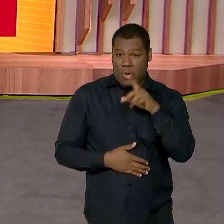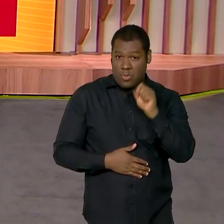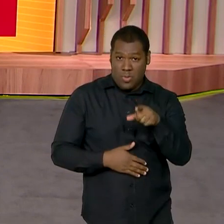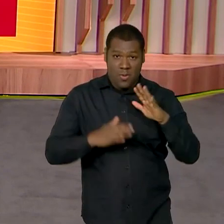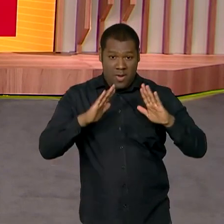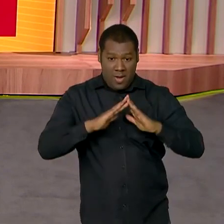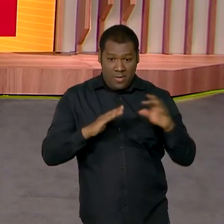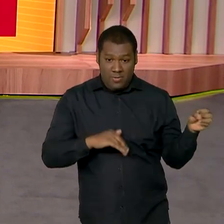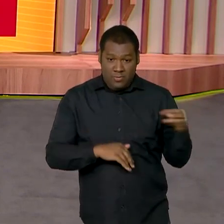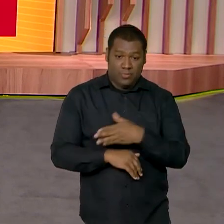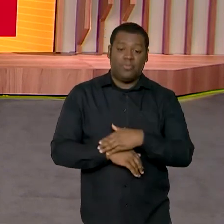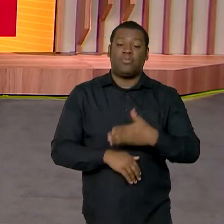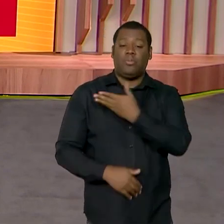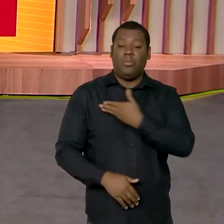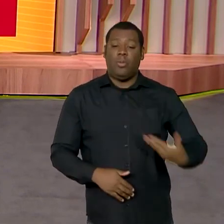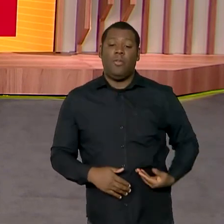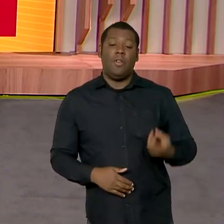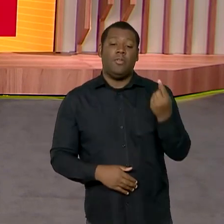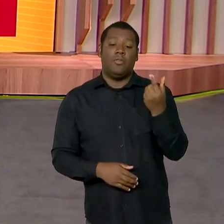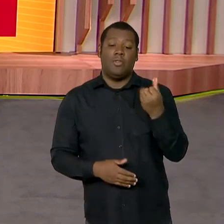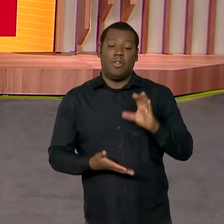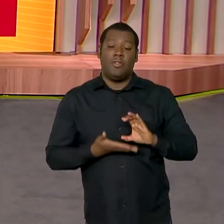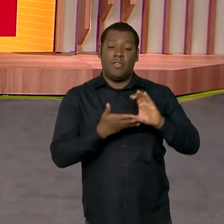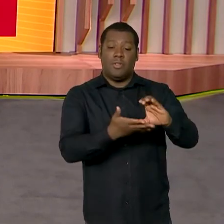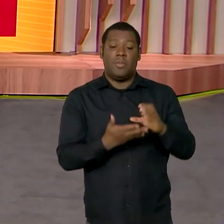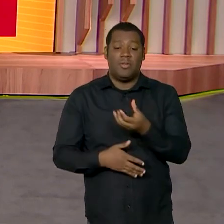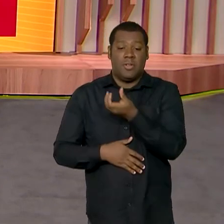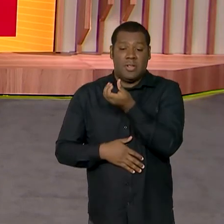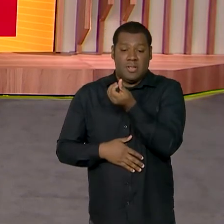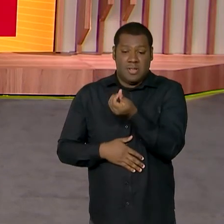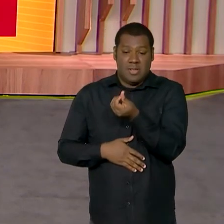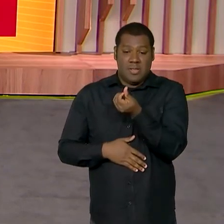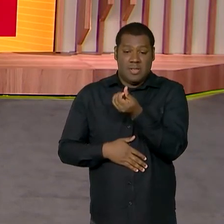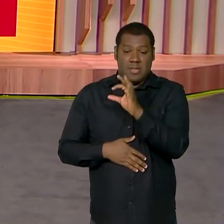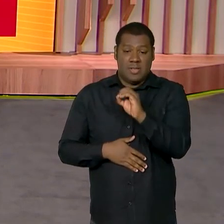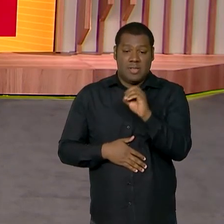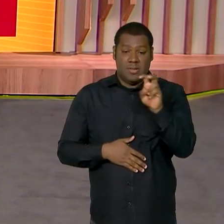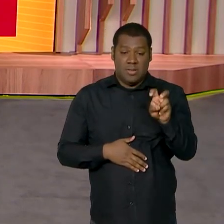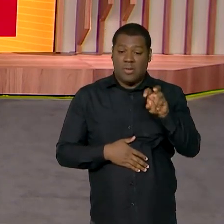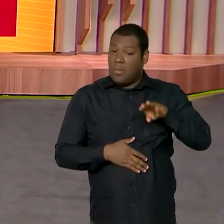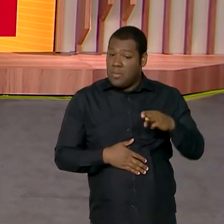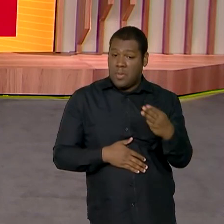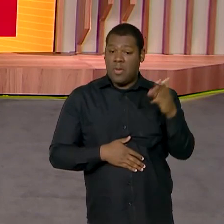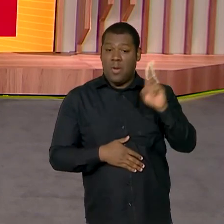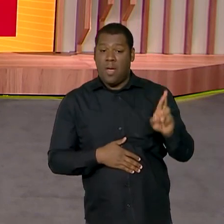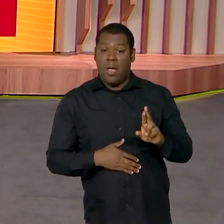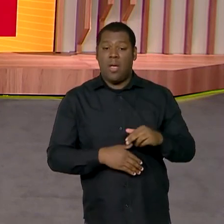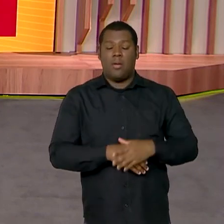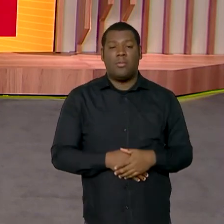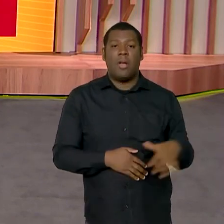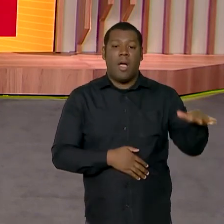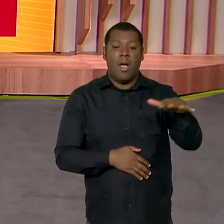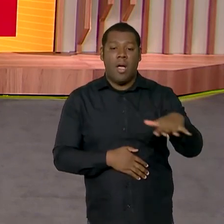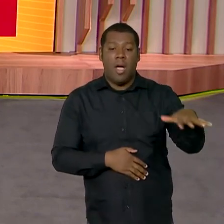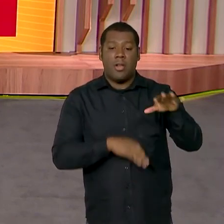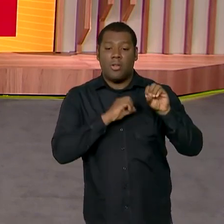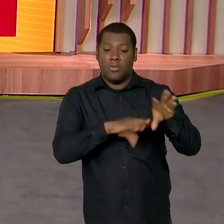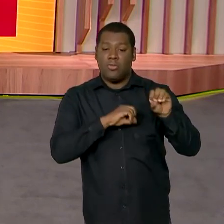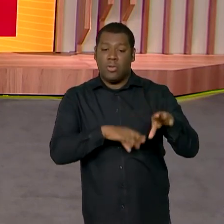de 605 milhões de reais do governo federal. Na educação, a gente pode destacar que só no mês de